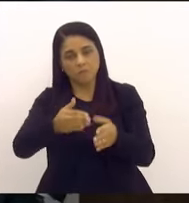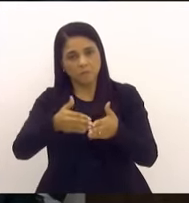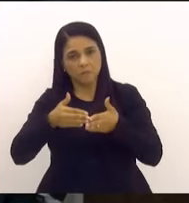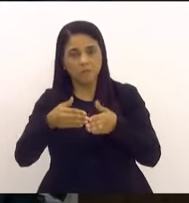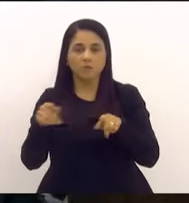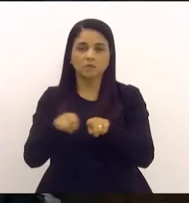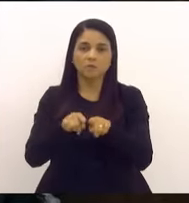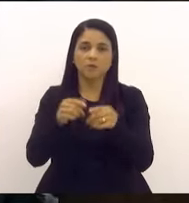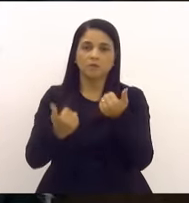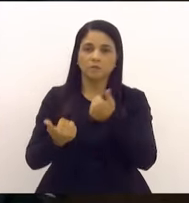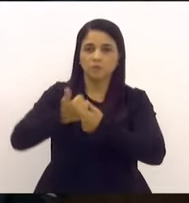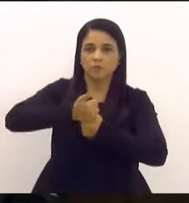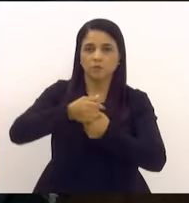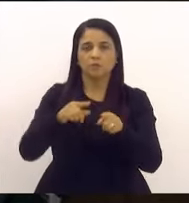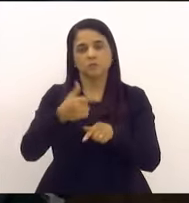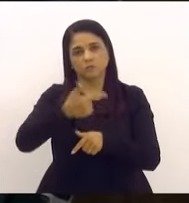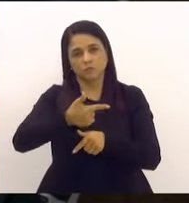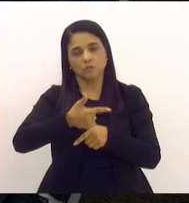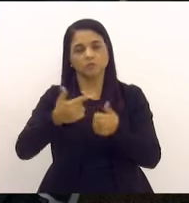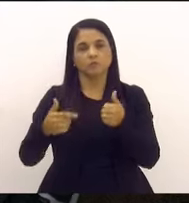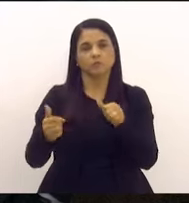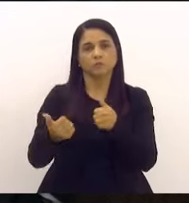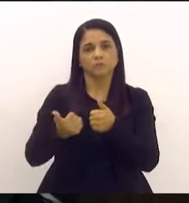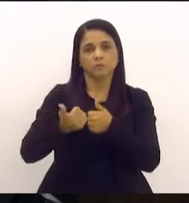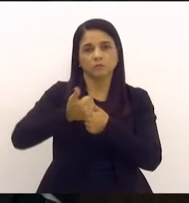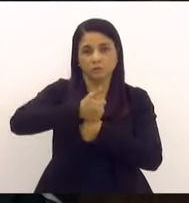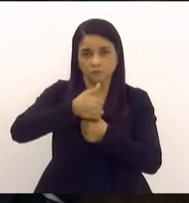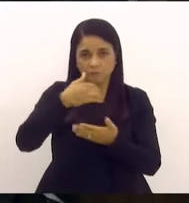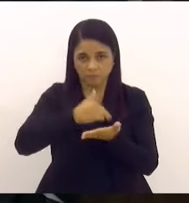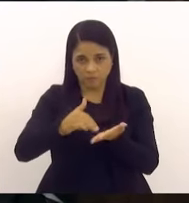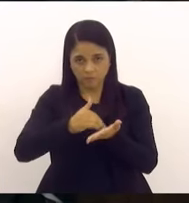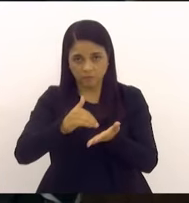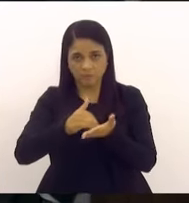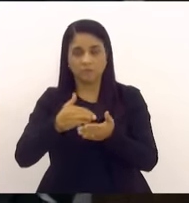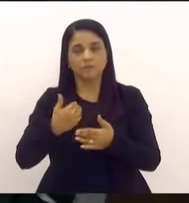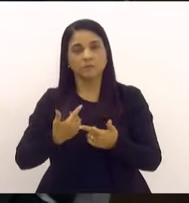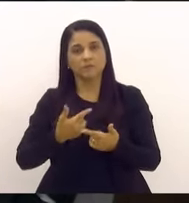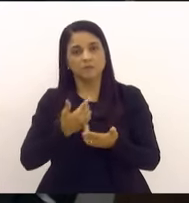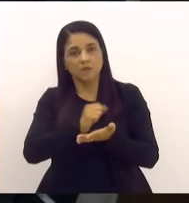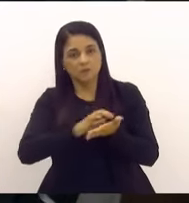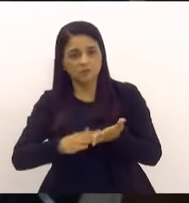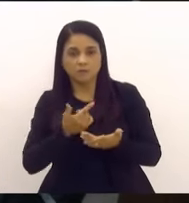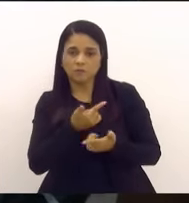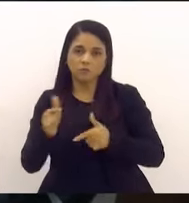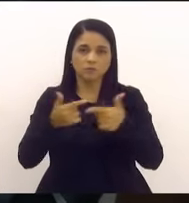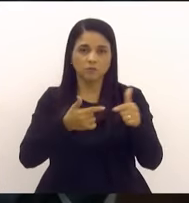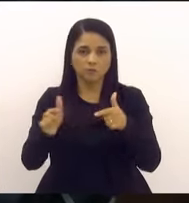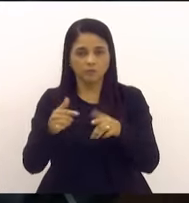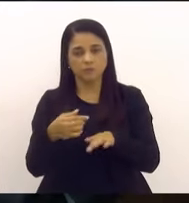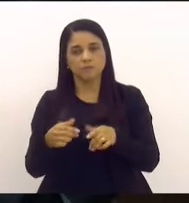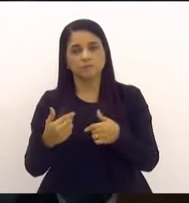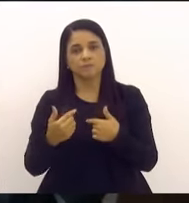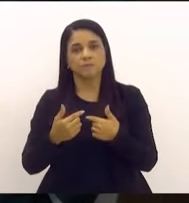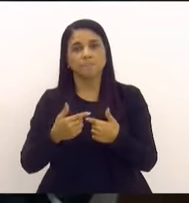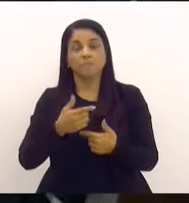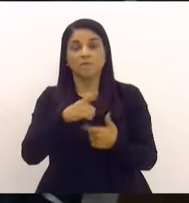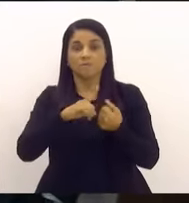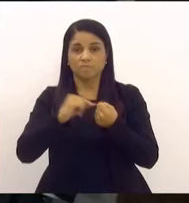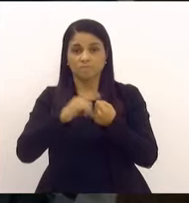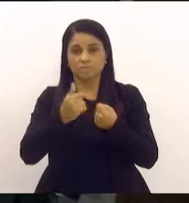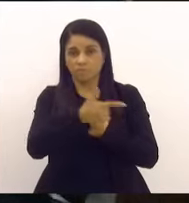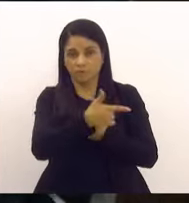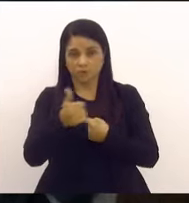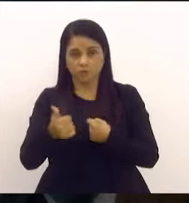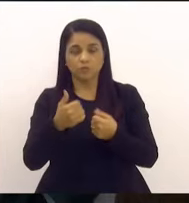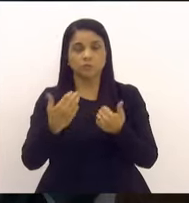primeiro subsecretário de Estado e o segundo subsecretário de Estado, e desempenhar outras atividades que lhe forem designadas. Artigo 21.